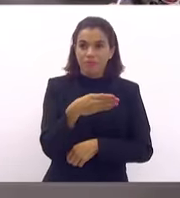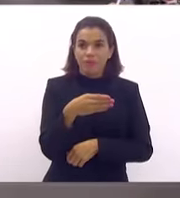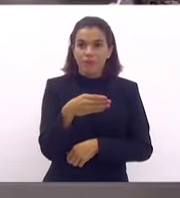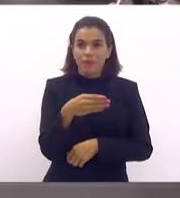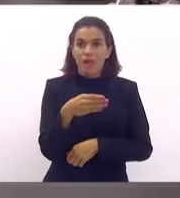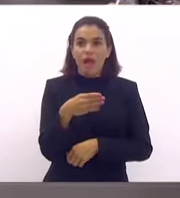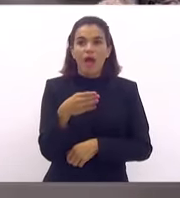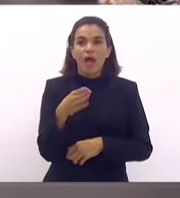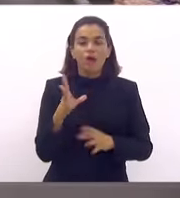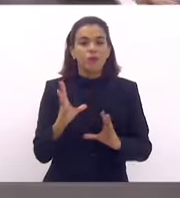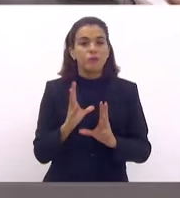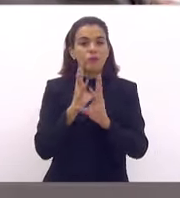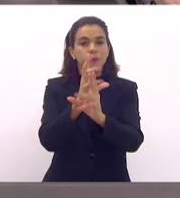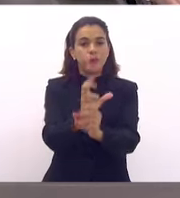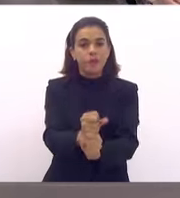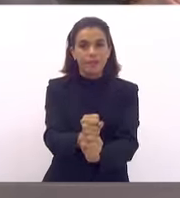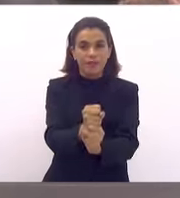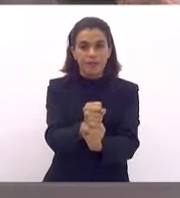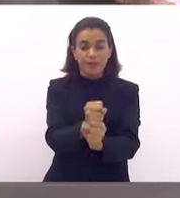aqui à marca de